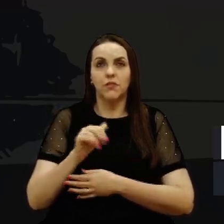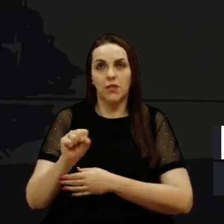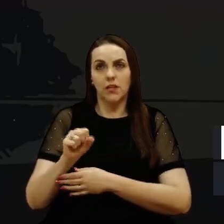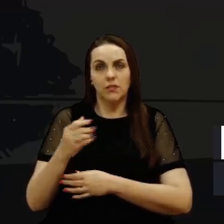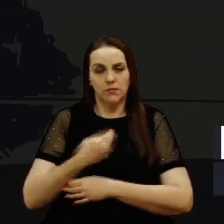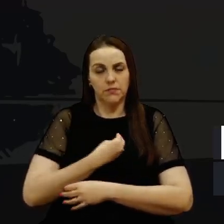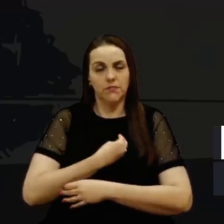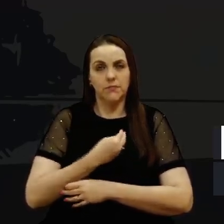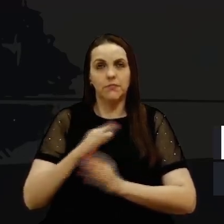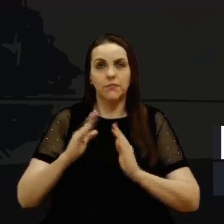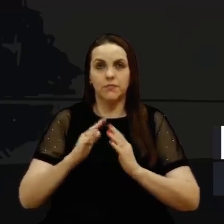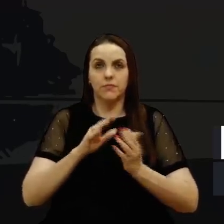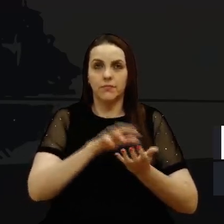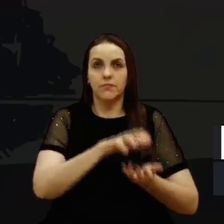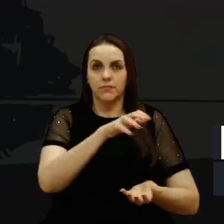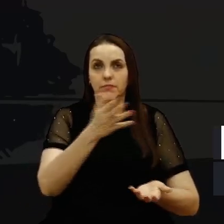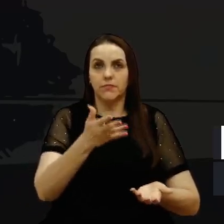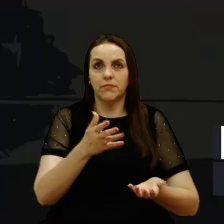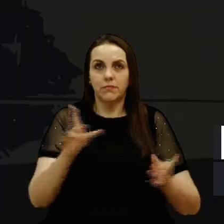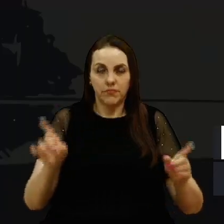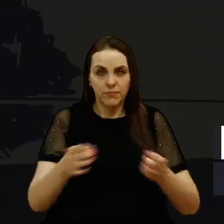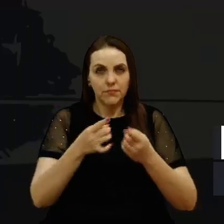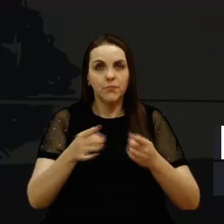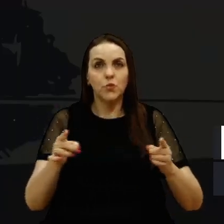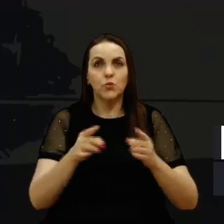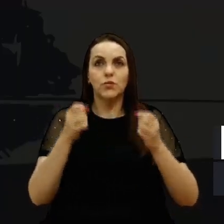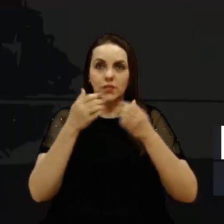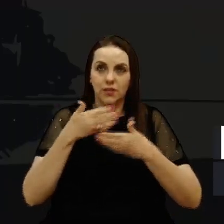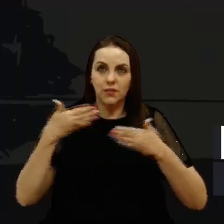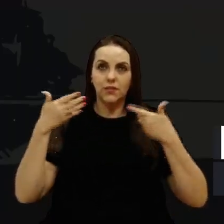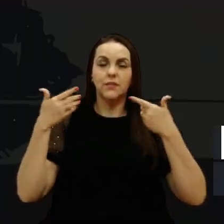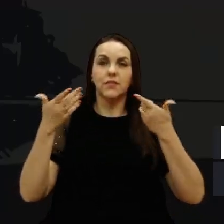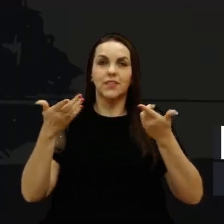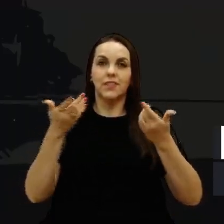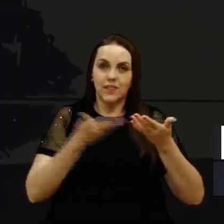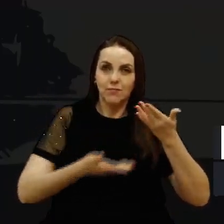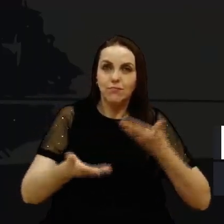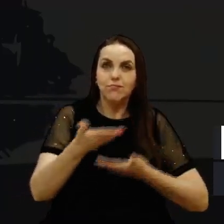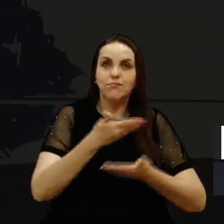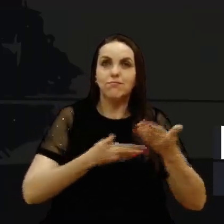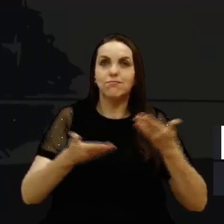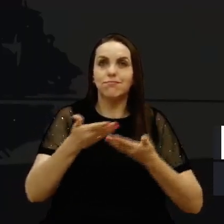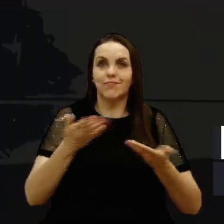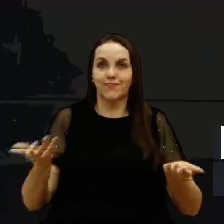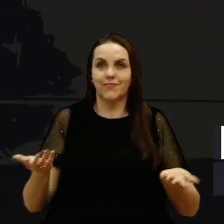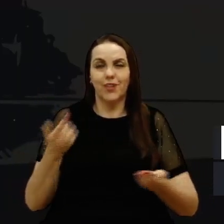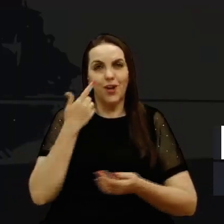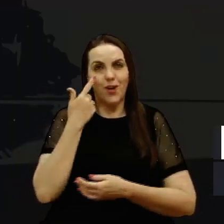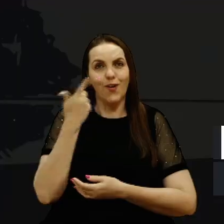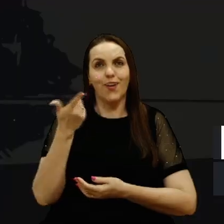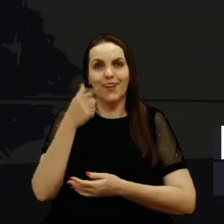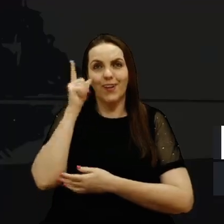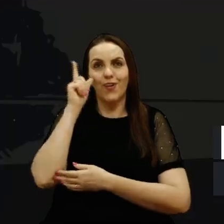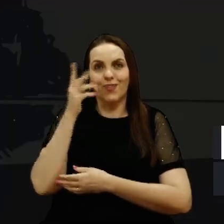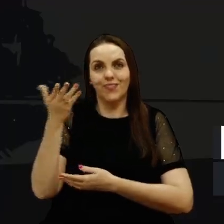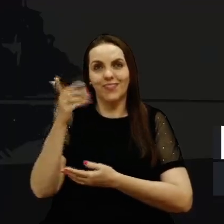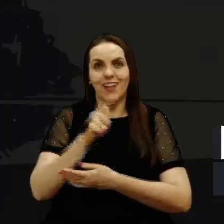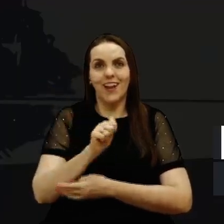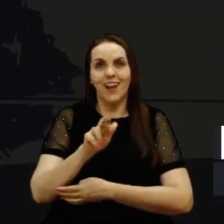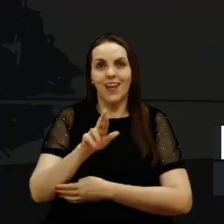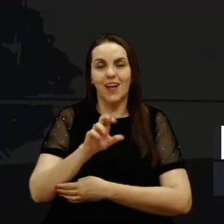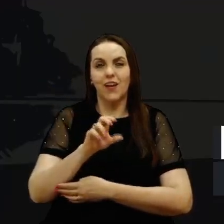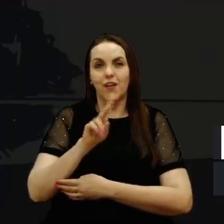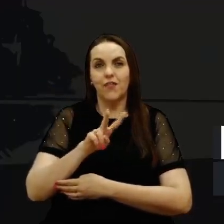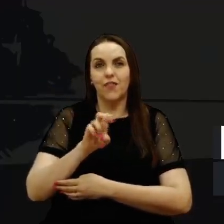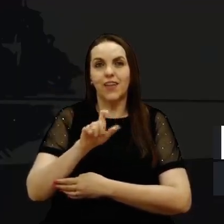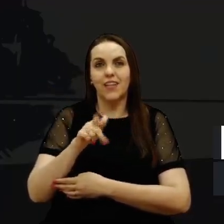numa casa de idosos, levando música, levando alegria, confraternização. Olha, ontem foi lá no Lar da Velhice.